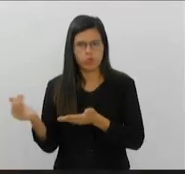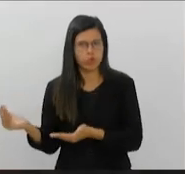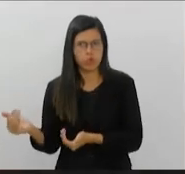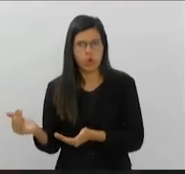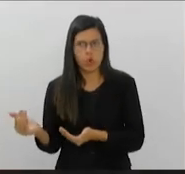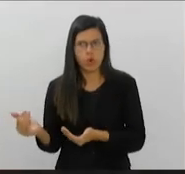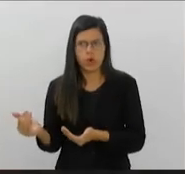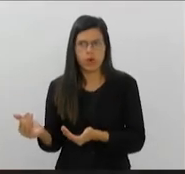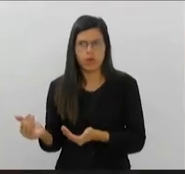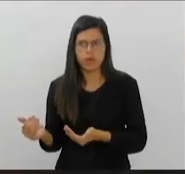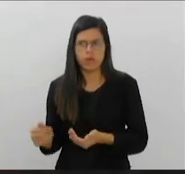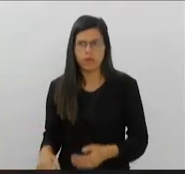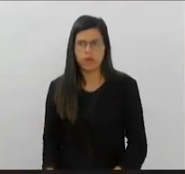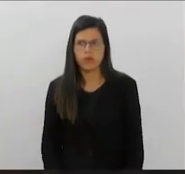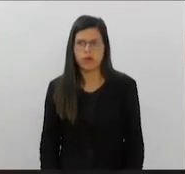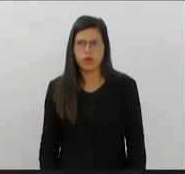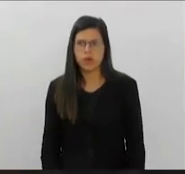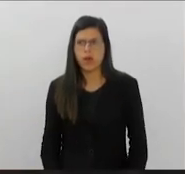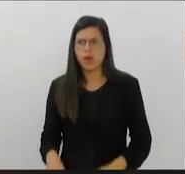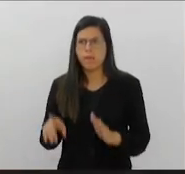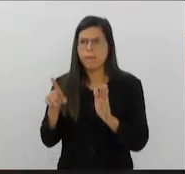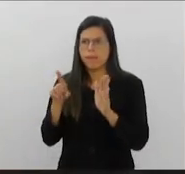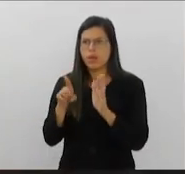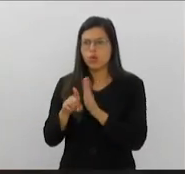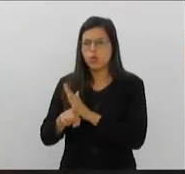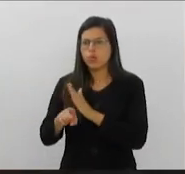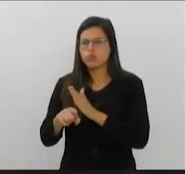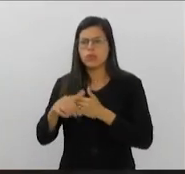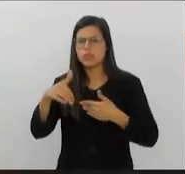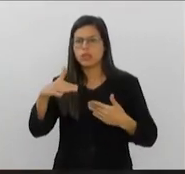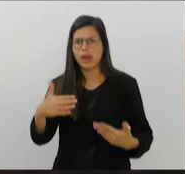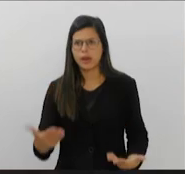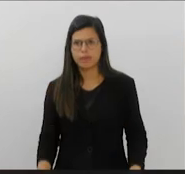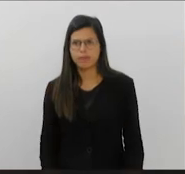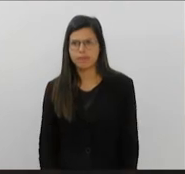de quem é a pergunta para o Bernardo?